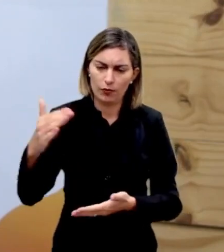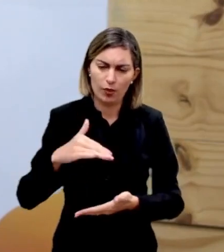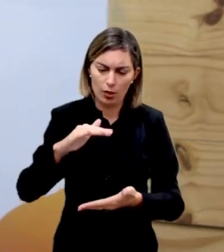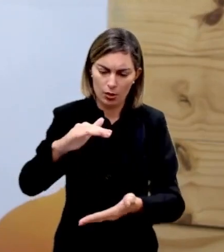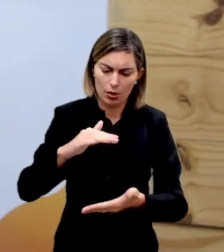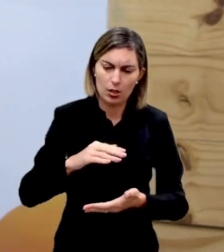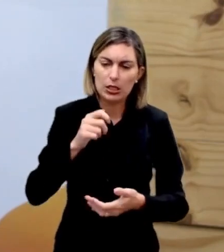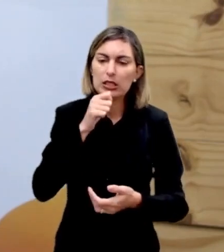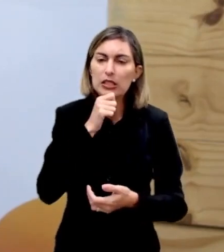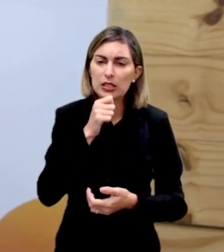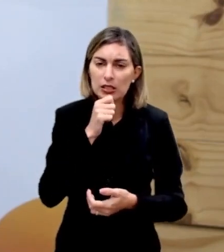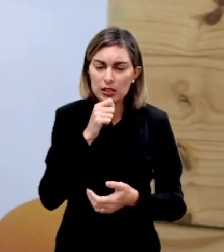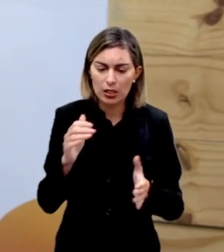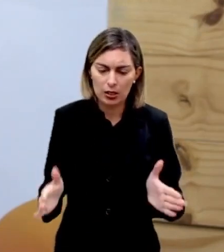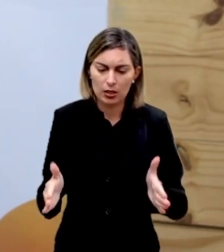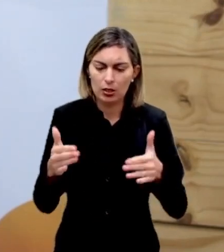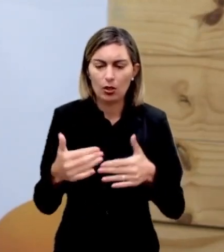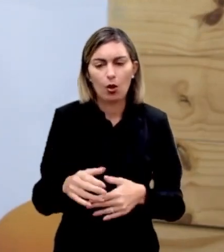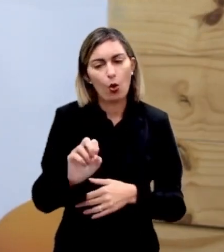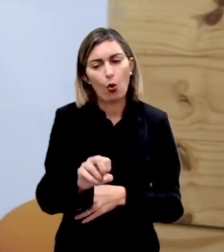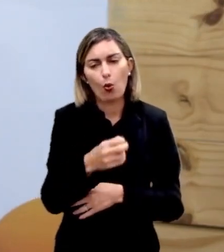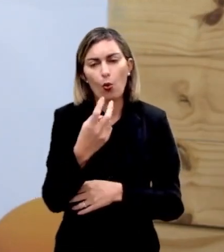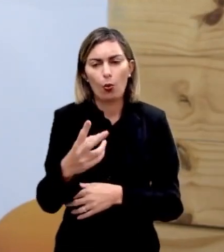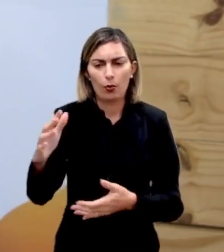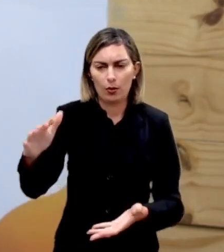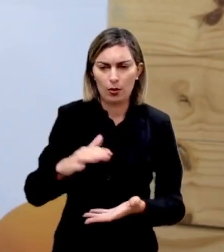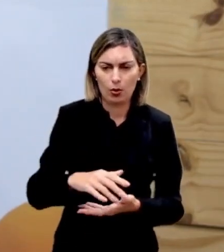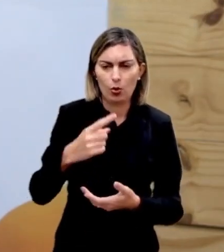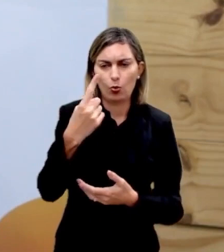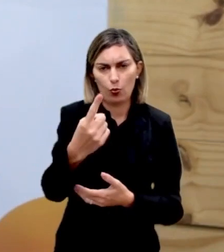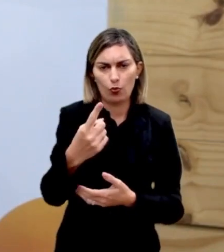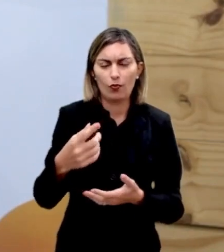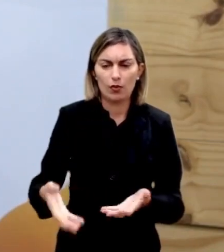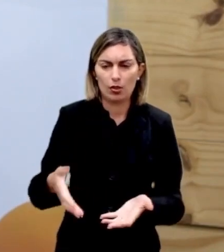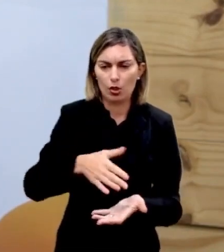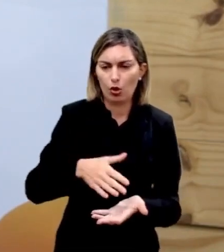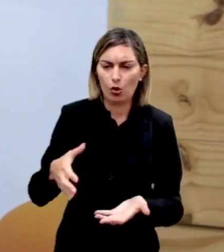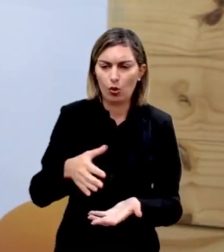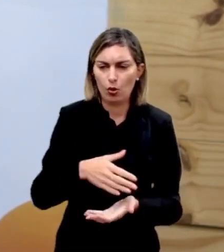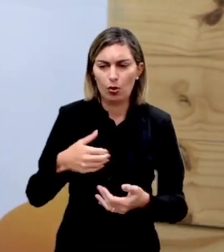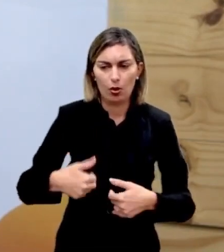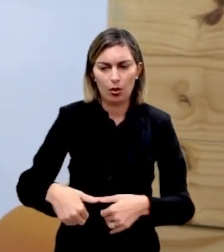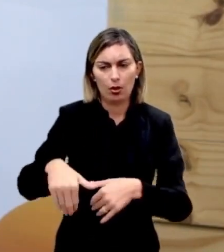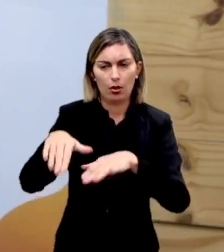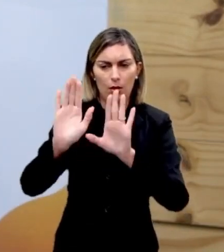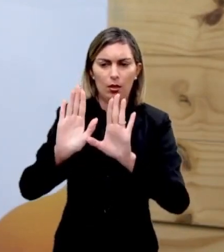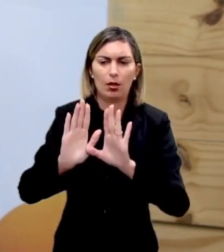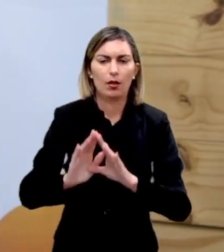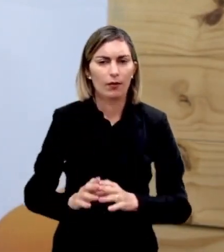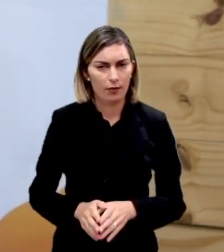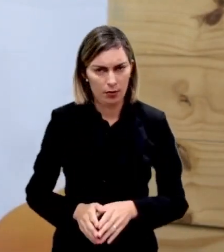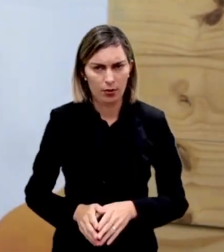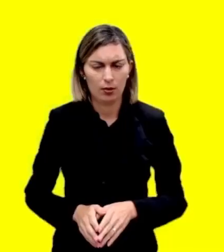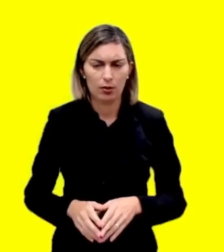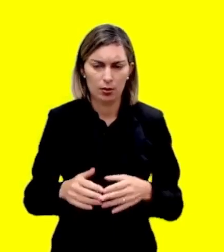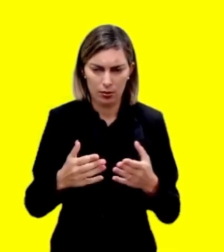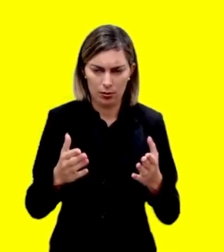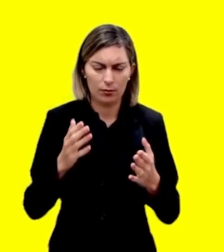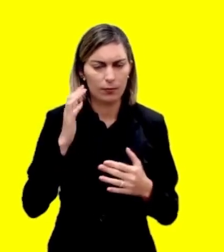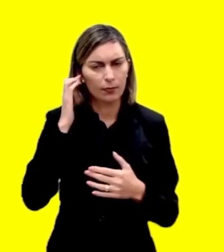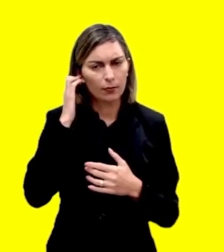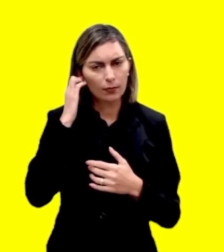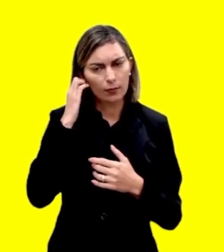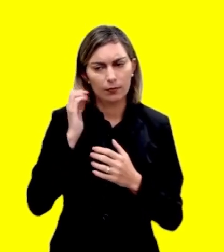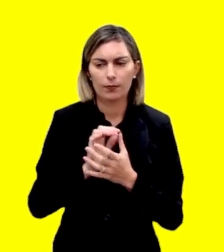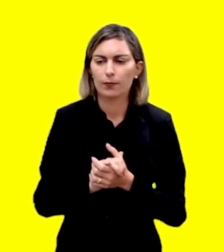sem descartáveis, ou que ele traga e você coloque e ele leve de volta lá para cuidar disso.